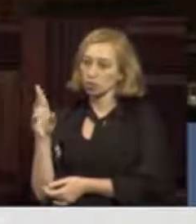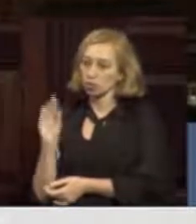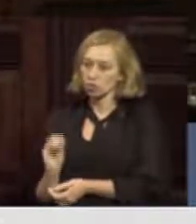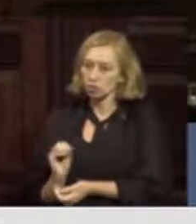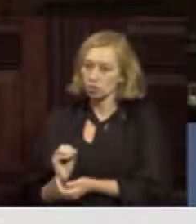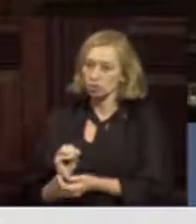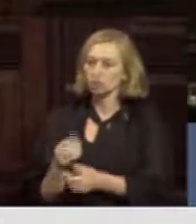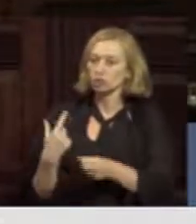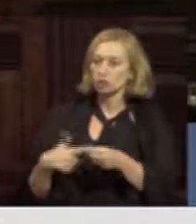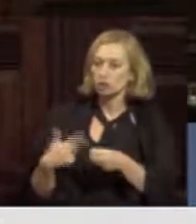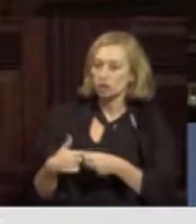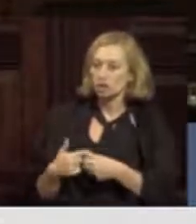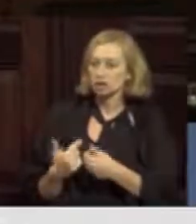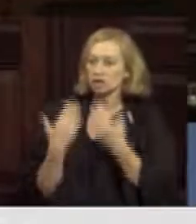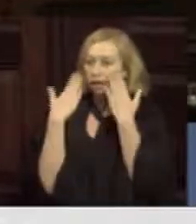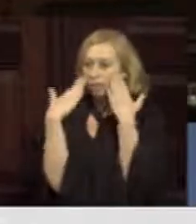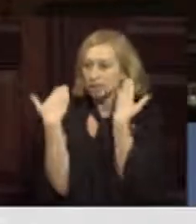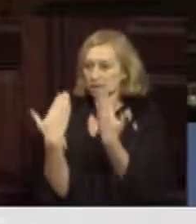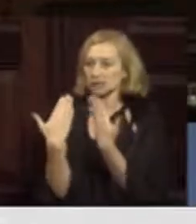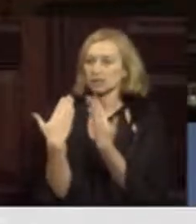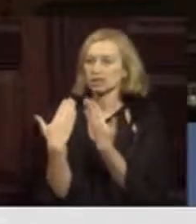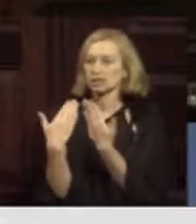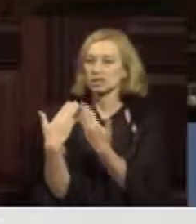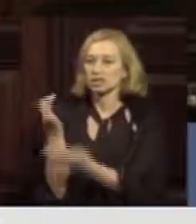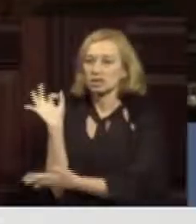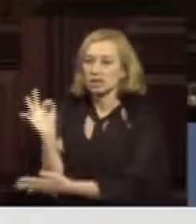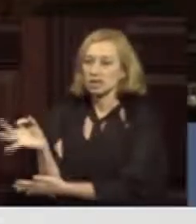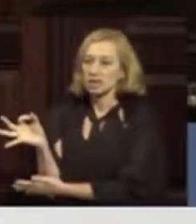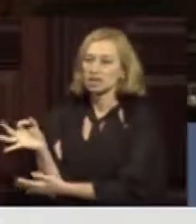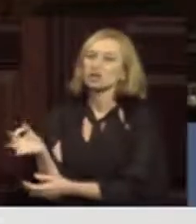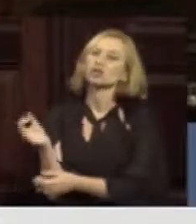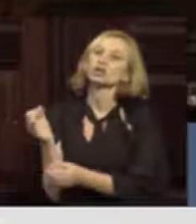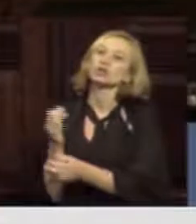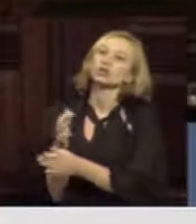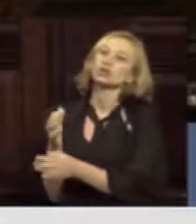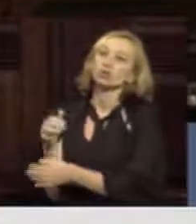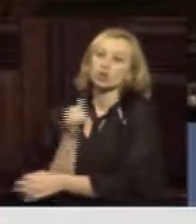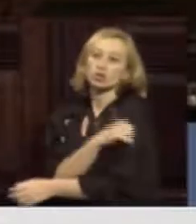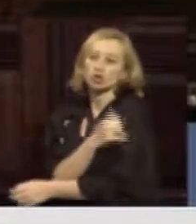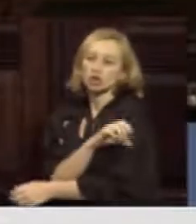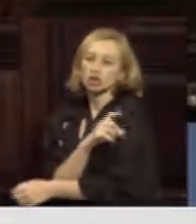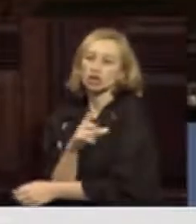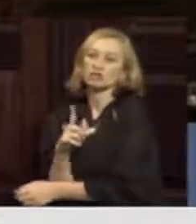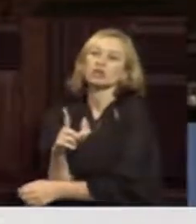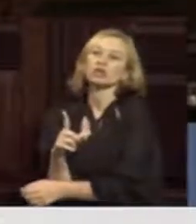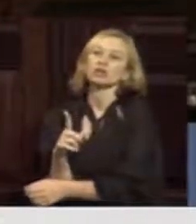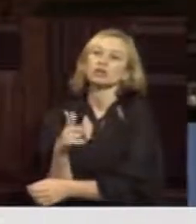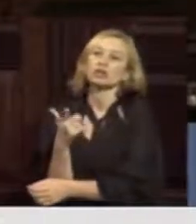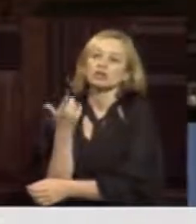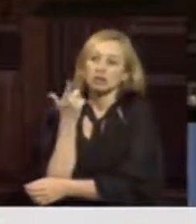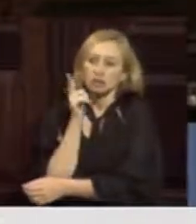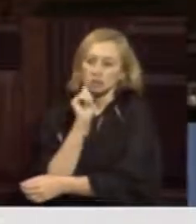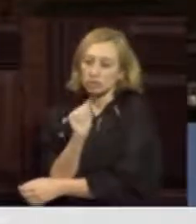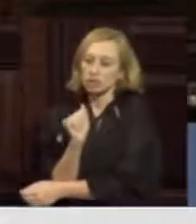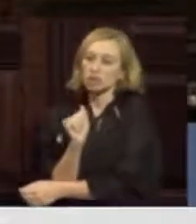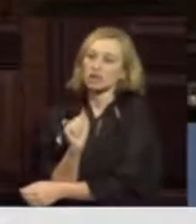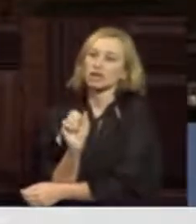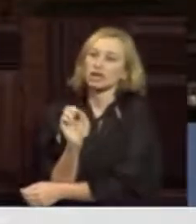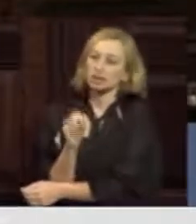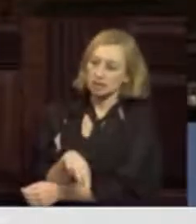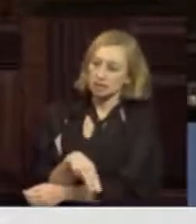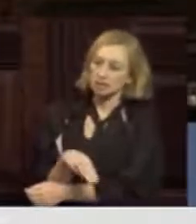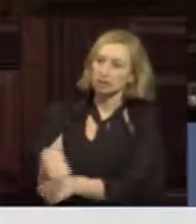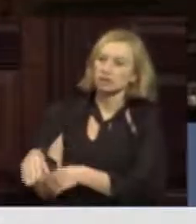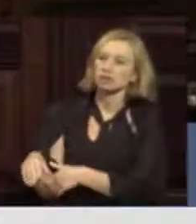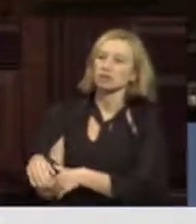Nova Friburgo é a representação clara de que o Rio de Janeiro tem jeito, que esse jeito, em primeiro lugar, está no interior do